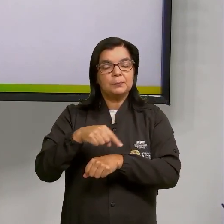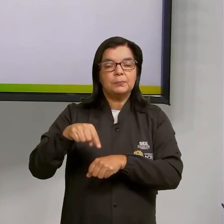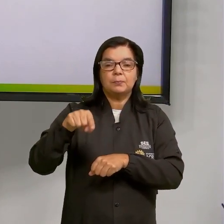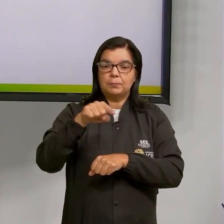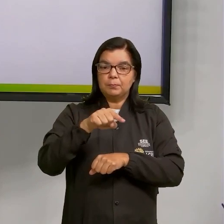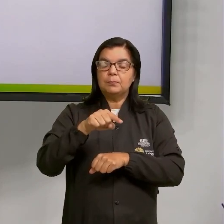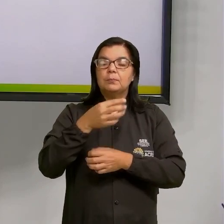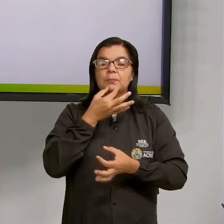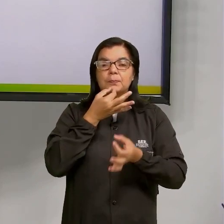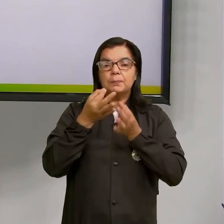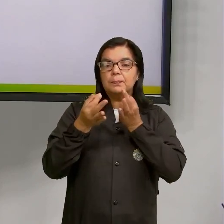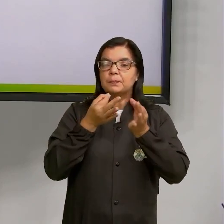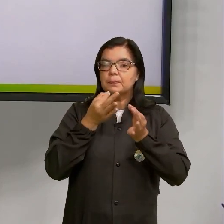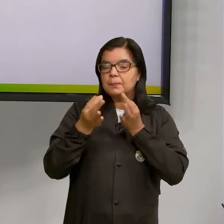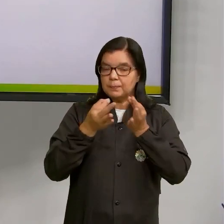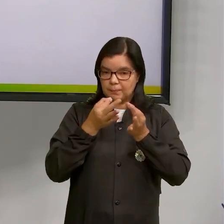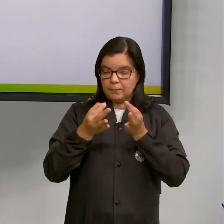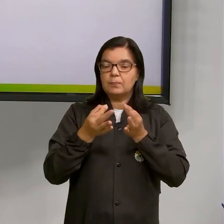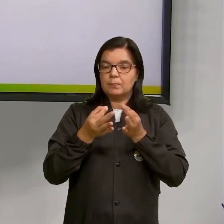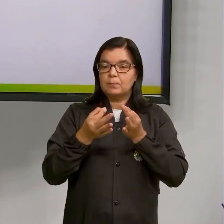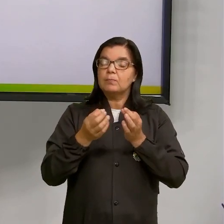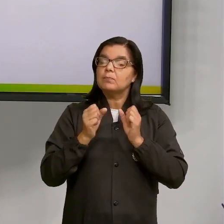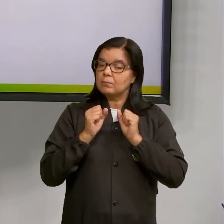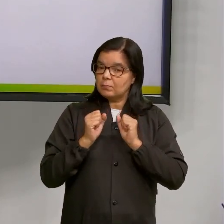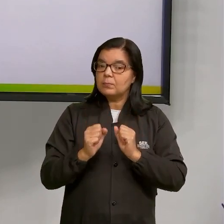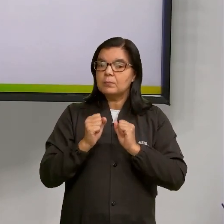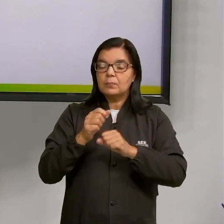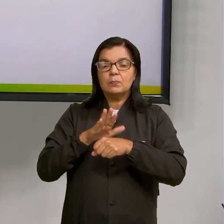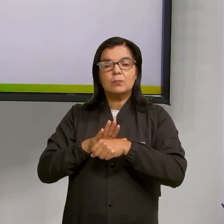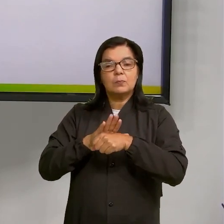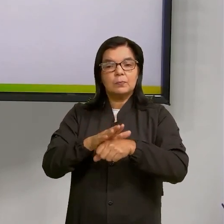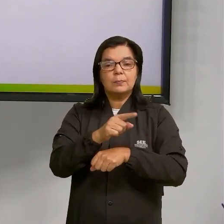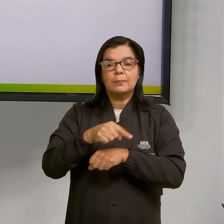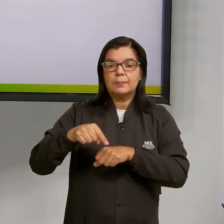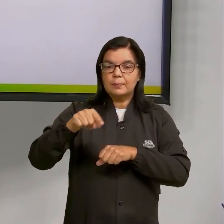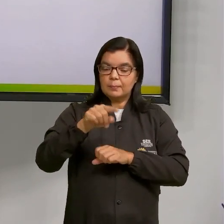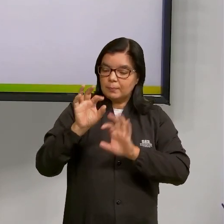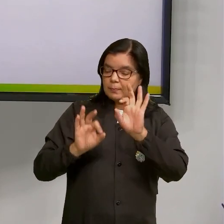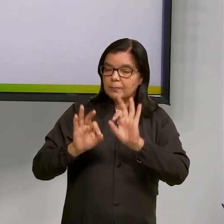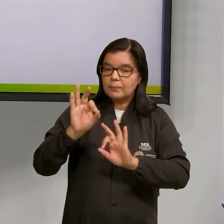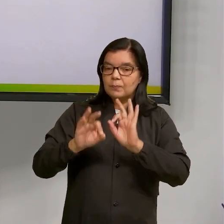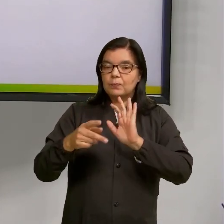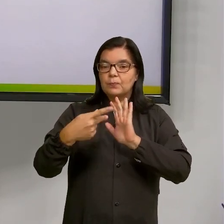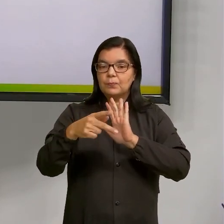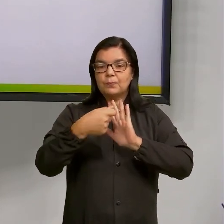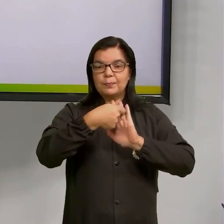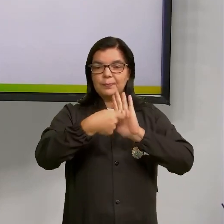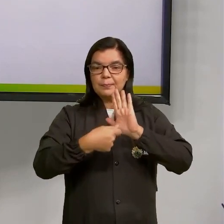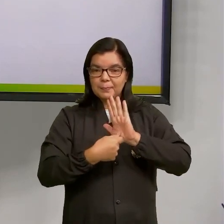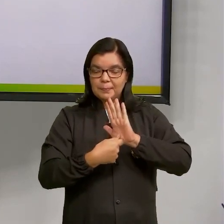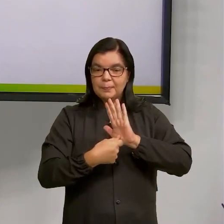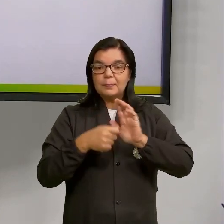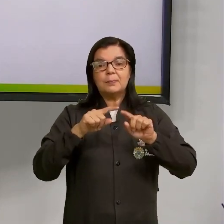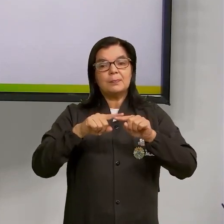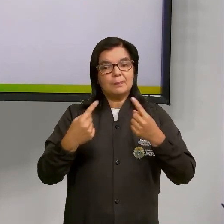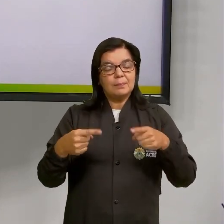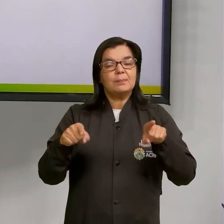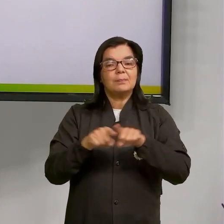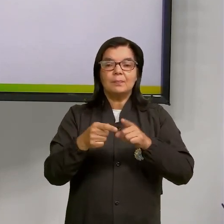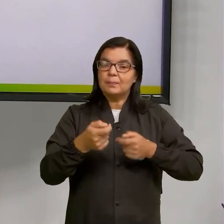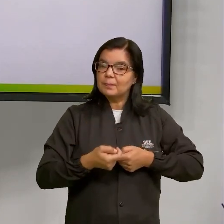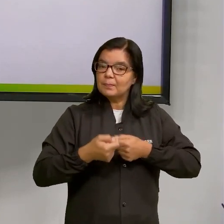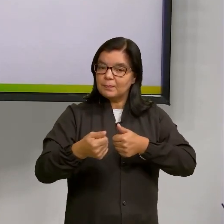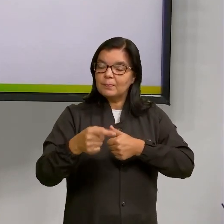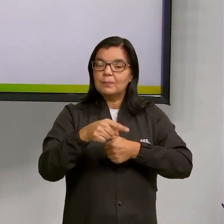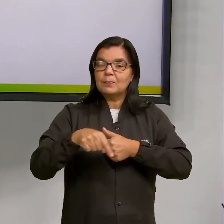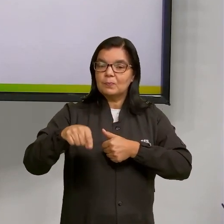esses argumentos sejam suficientes para você elaborar a sua redação, mas eu também sugiro que